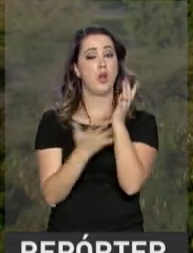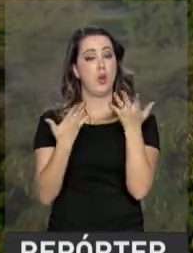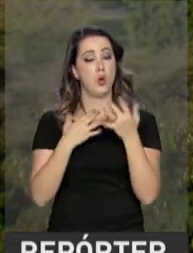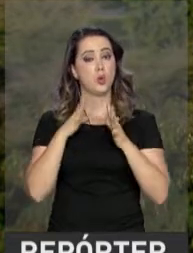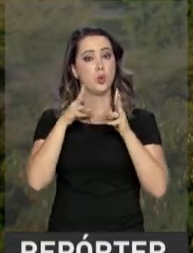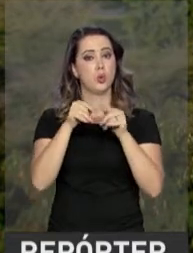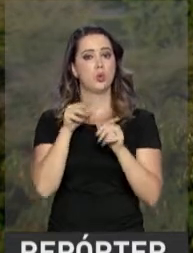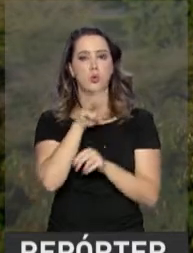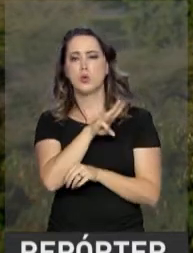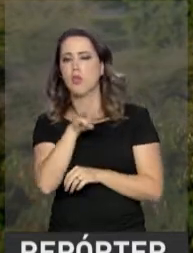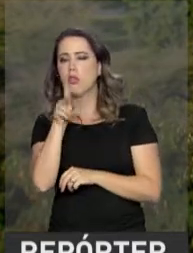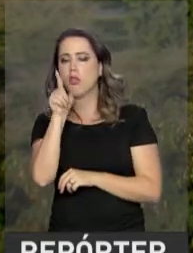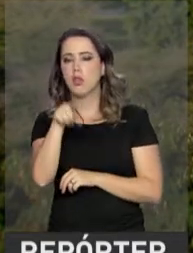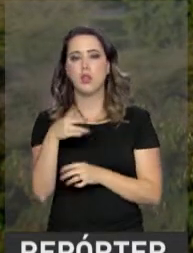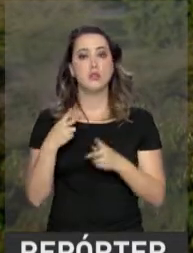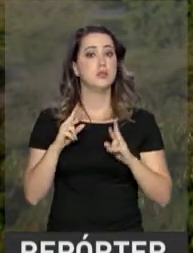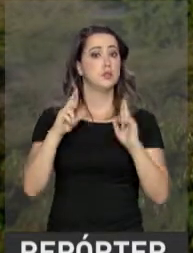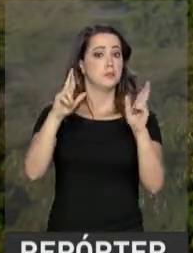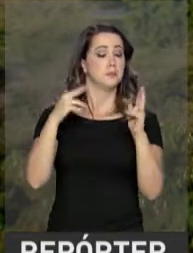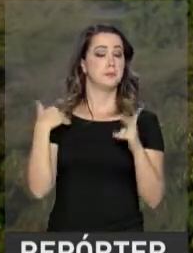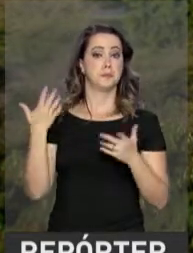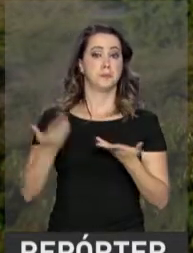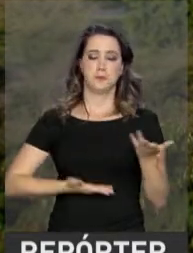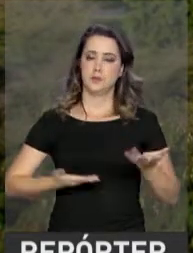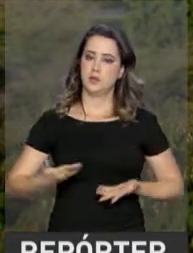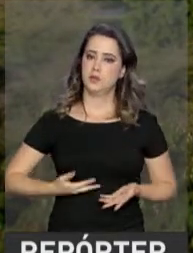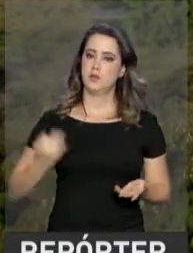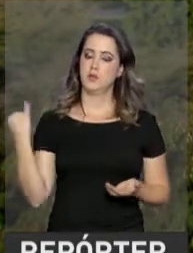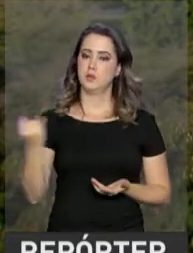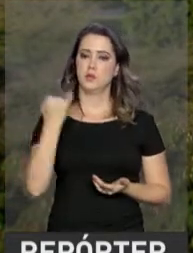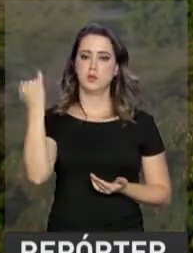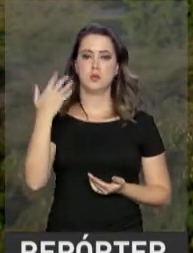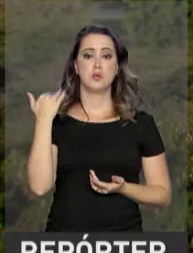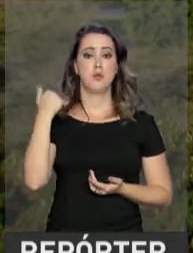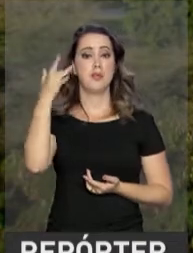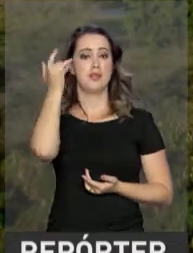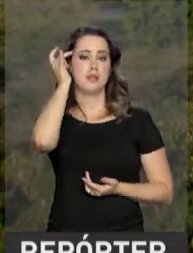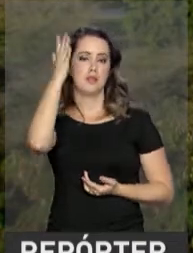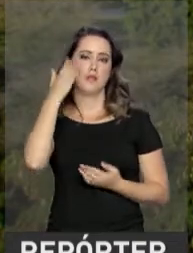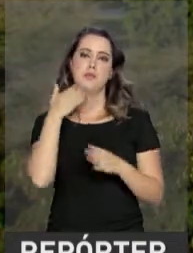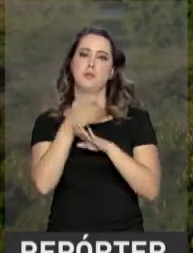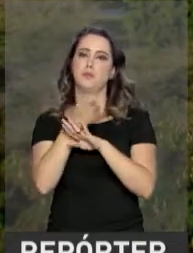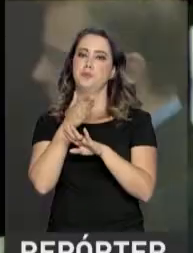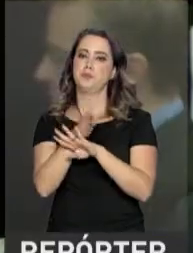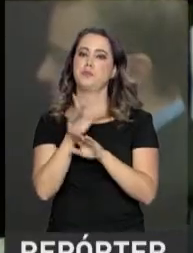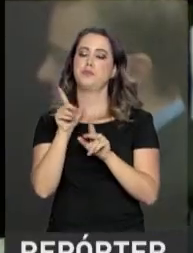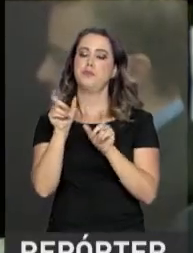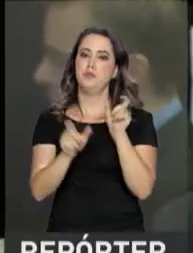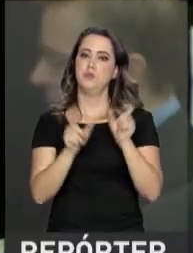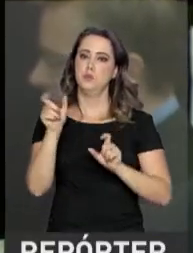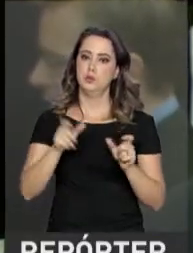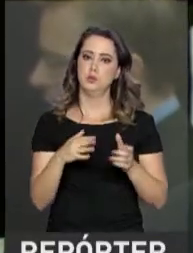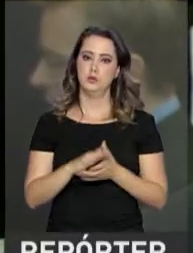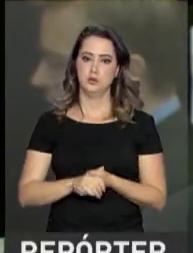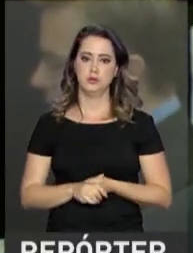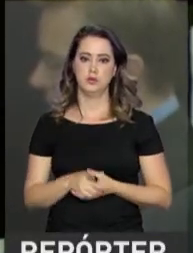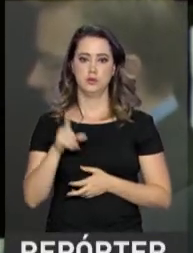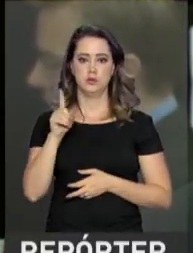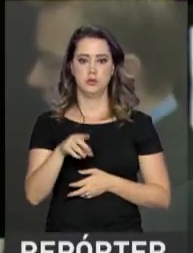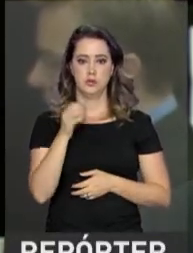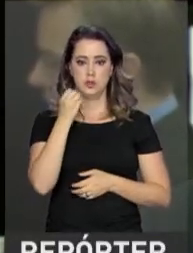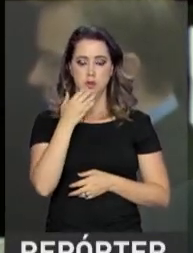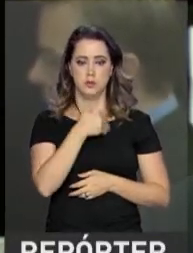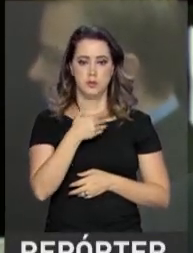a expectativa é que os serviços essenciais fiquem ainda mais acessíveis à população isso é bom para o governo